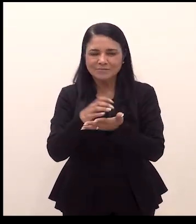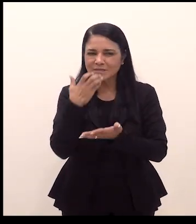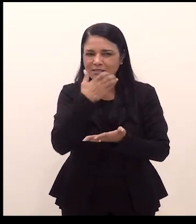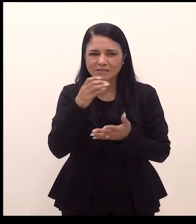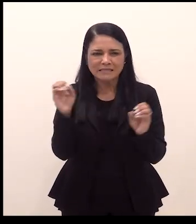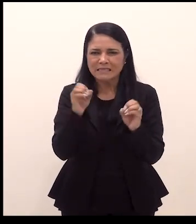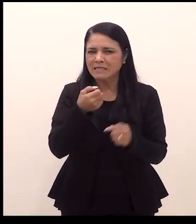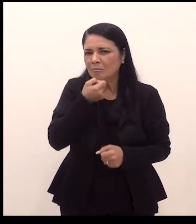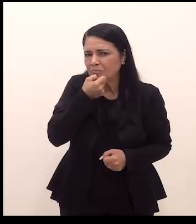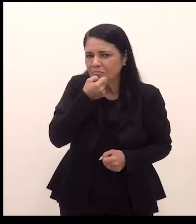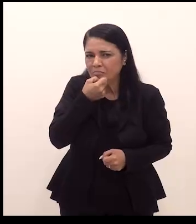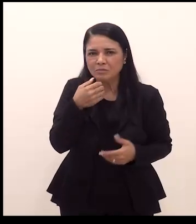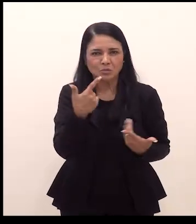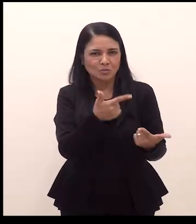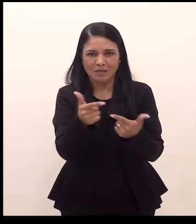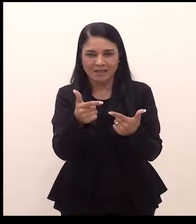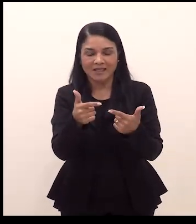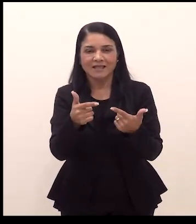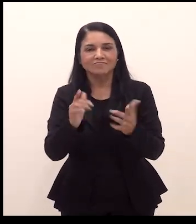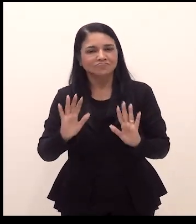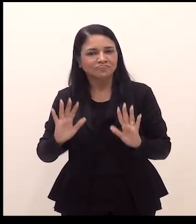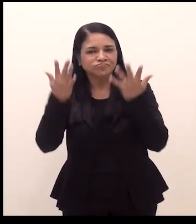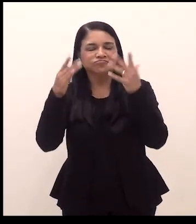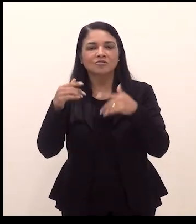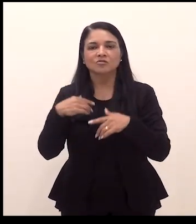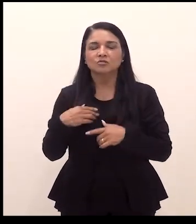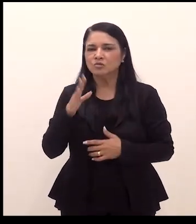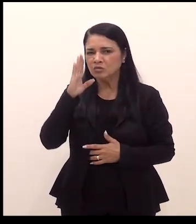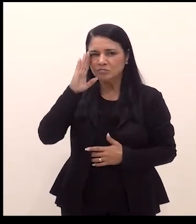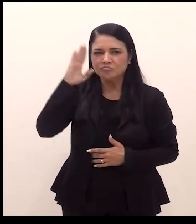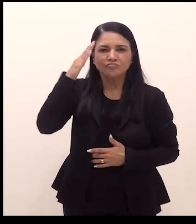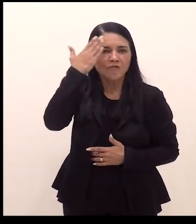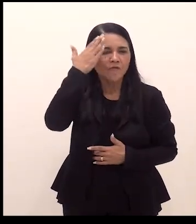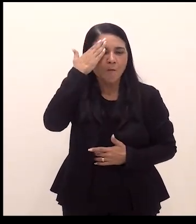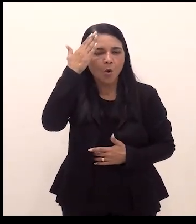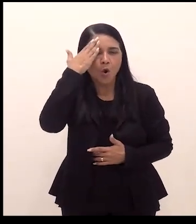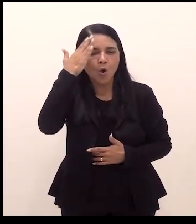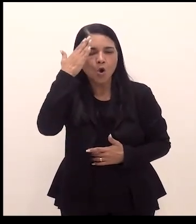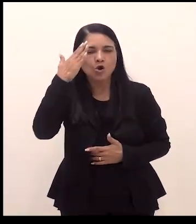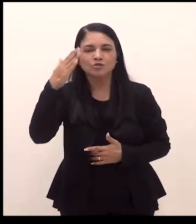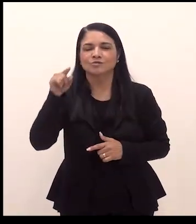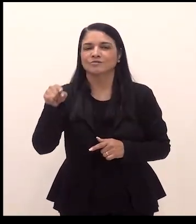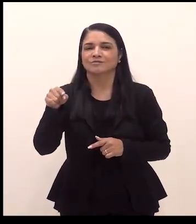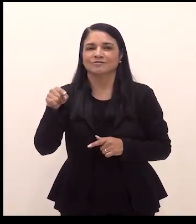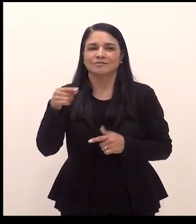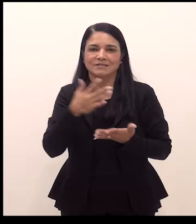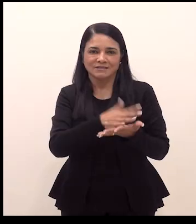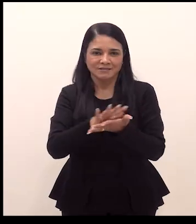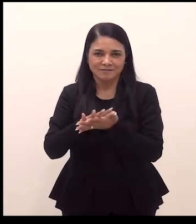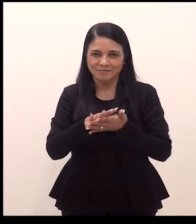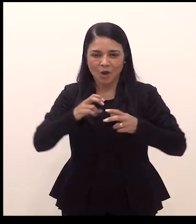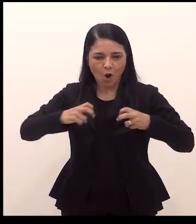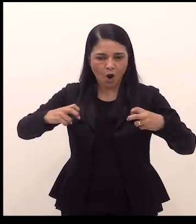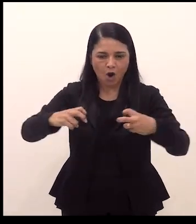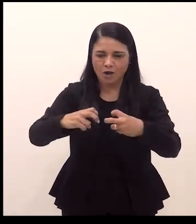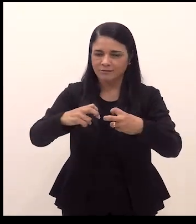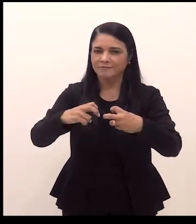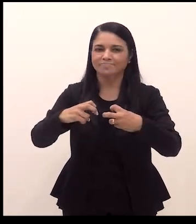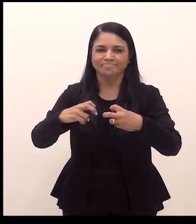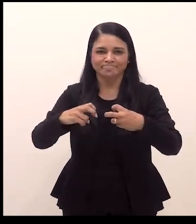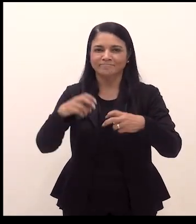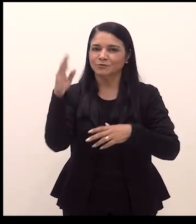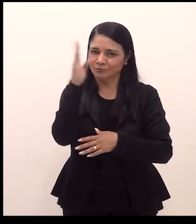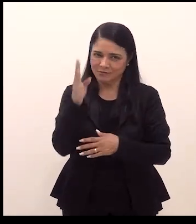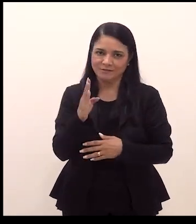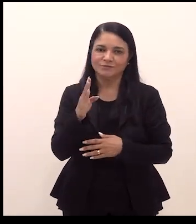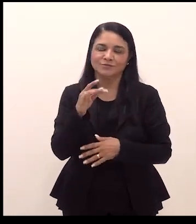samba cantado sem microfone, saudando os grandes mestres do samba. Sem dúvida, é uma das melhores rodas de samba que hoje tem no